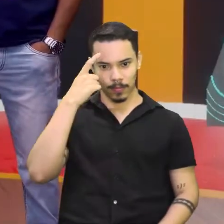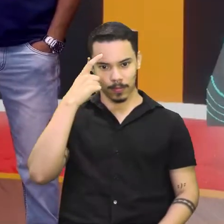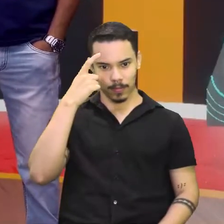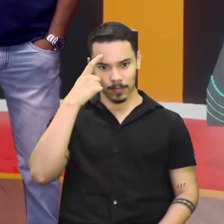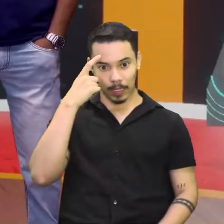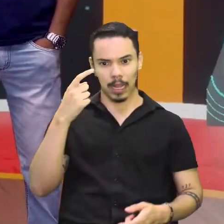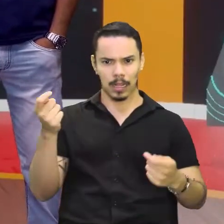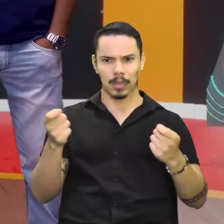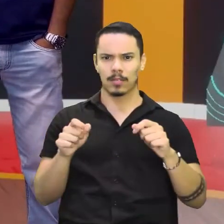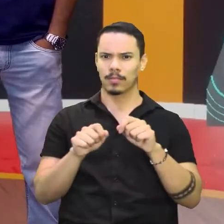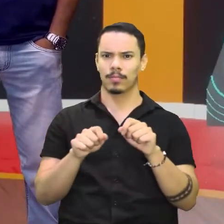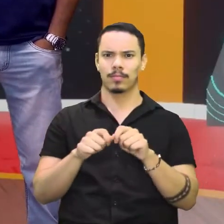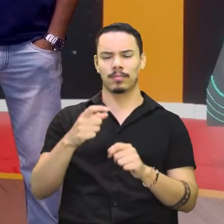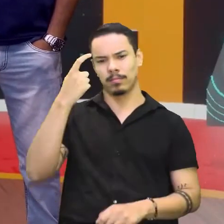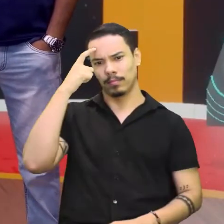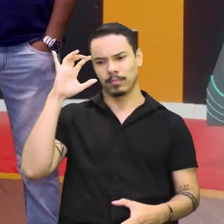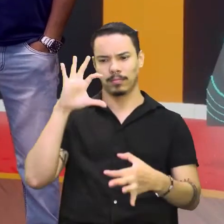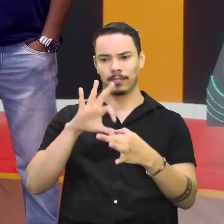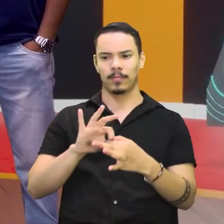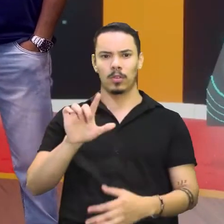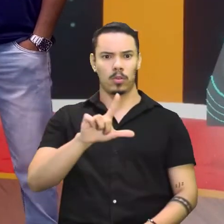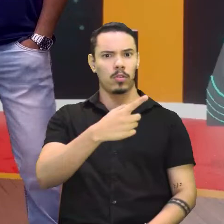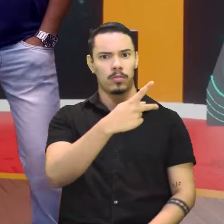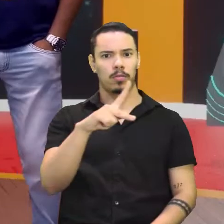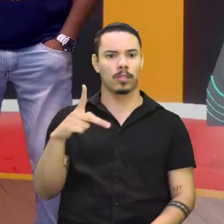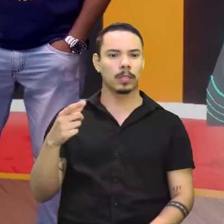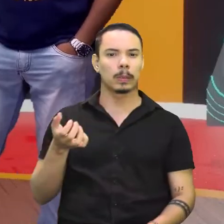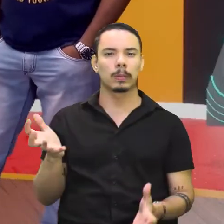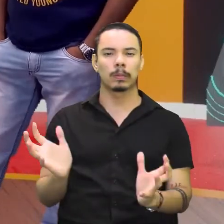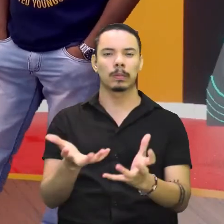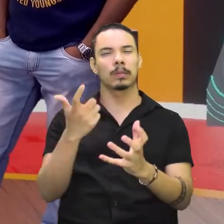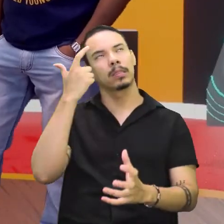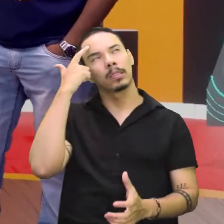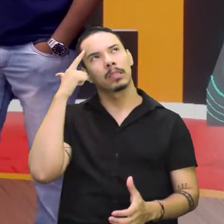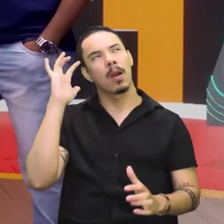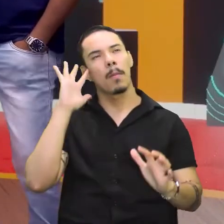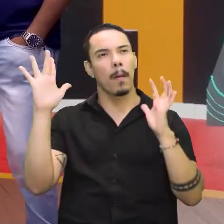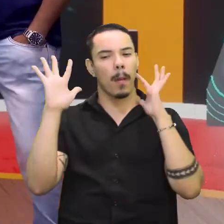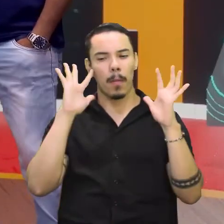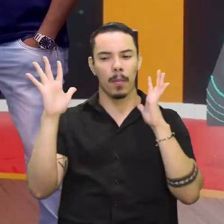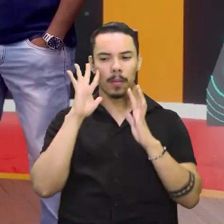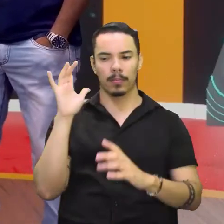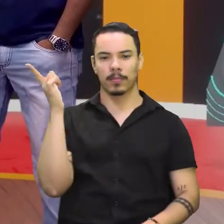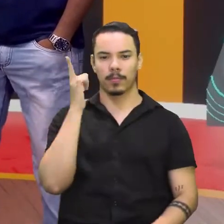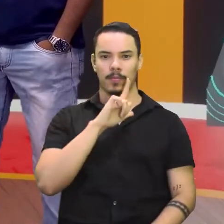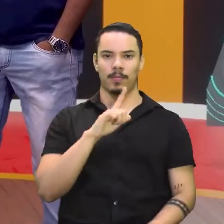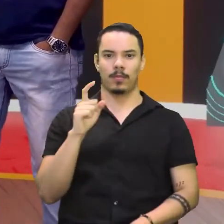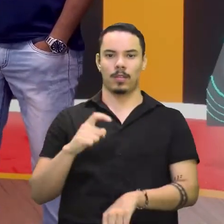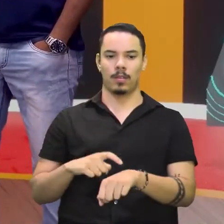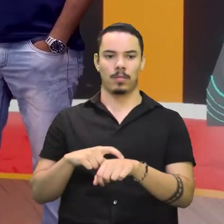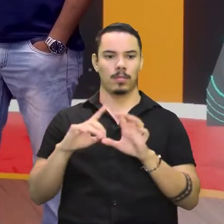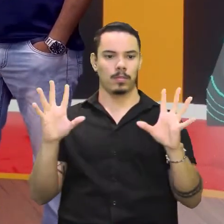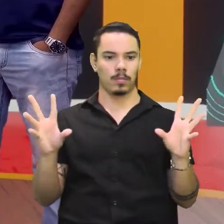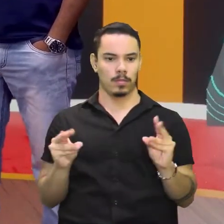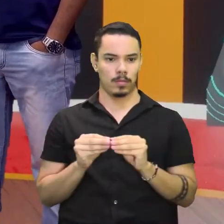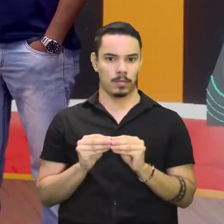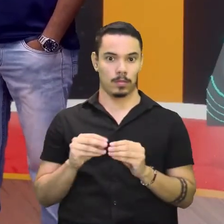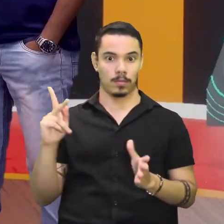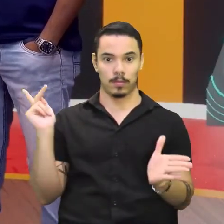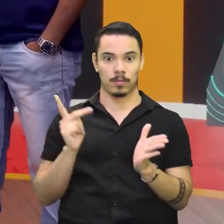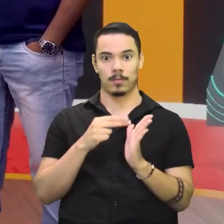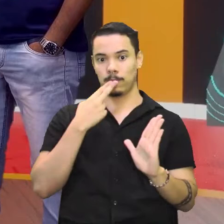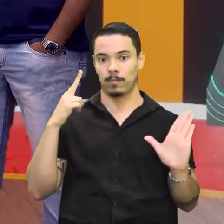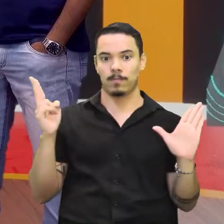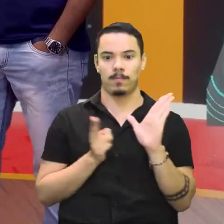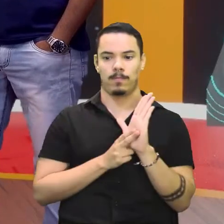pelo raciocínio lógico, né? É isso que a gente quer de vocês. Instigar vocês a fazer pelo raciocínio lógico e chegar a uma conclusão verdadeira, né?